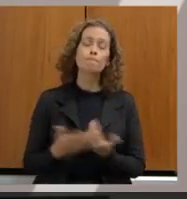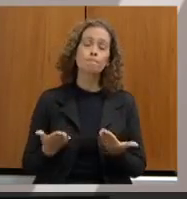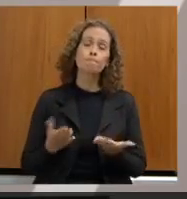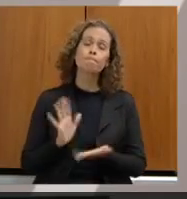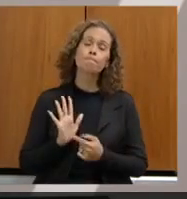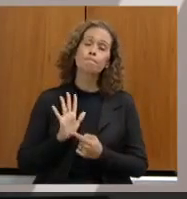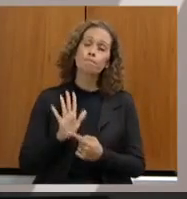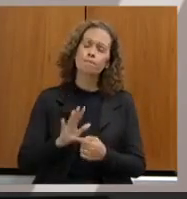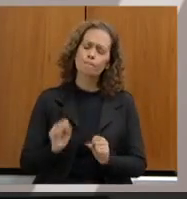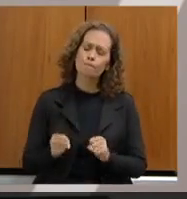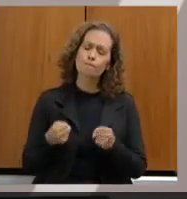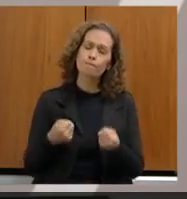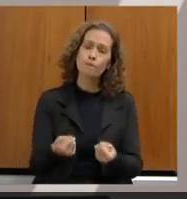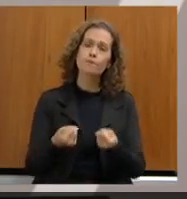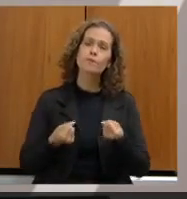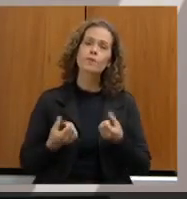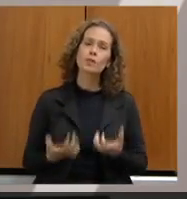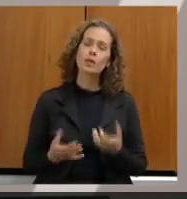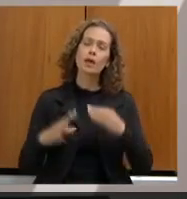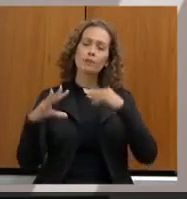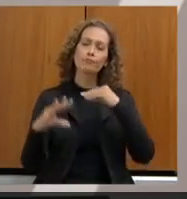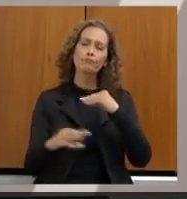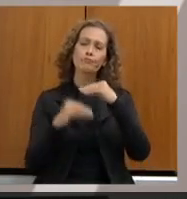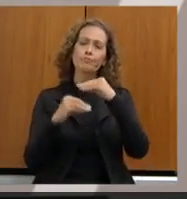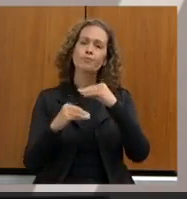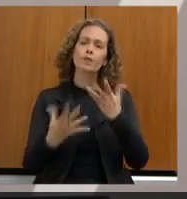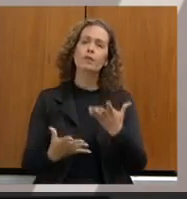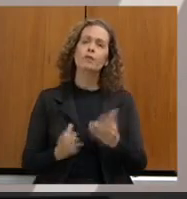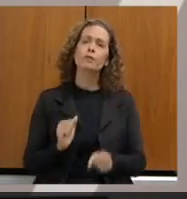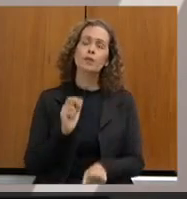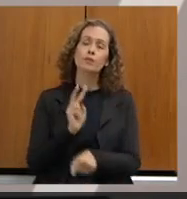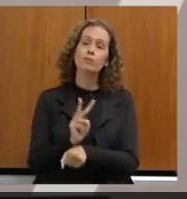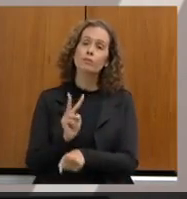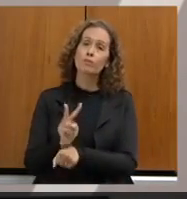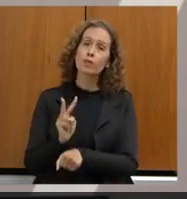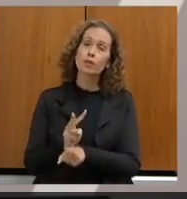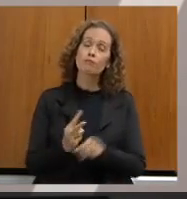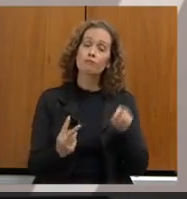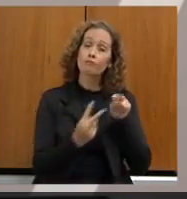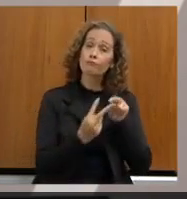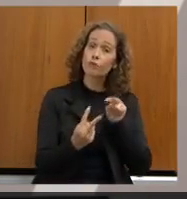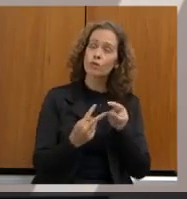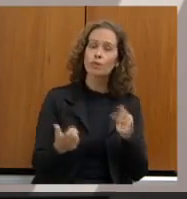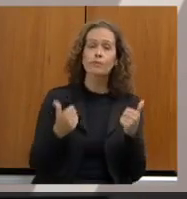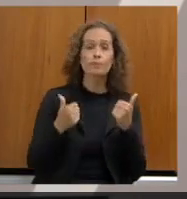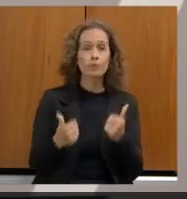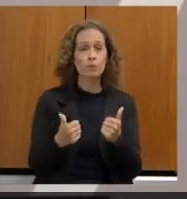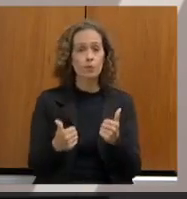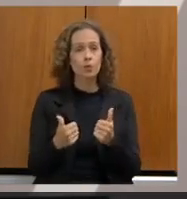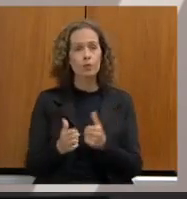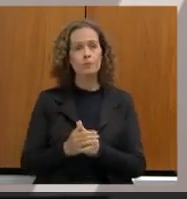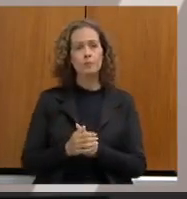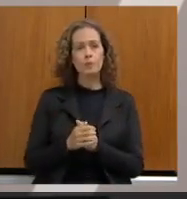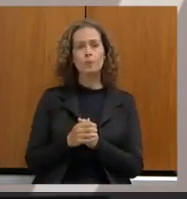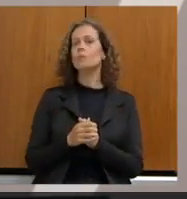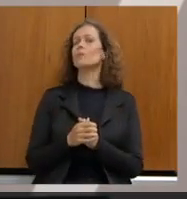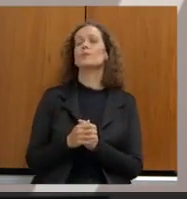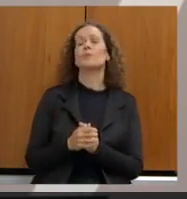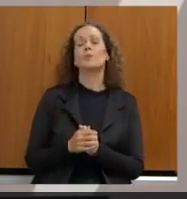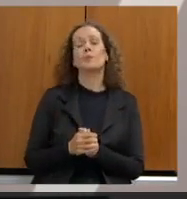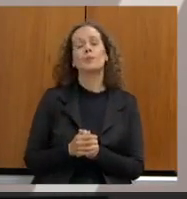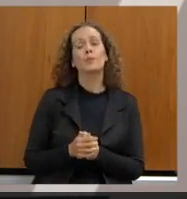poder reforçar mesmo né não à toa e te mandou emendas para o plantão digital visto que ele é tão boa e aqui eu eu